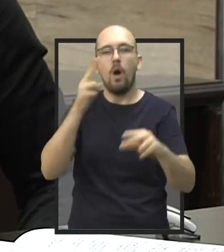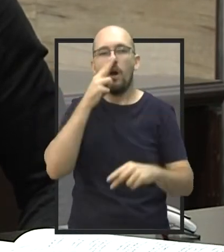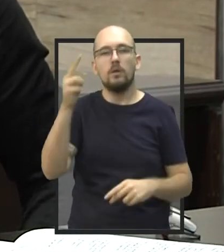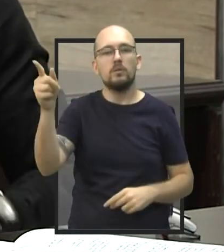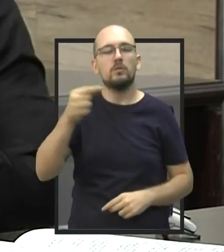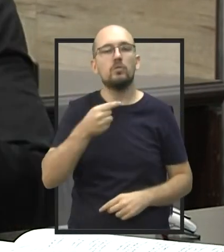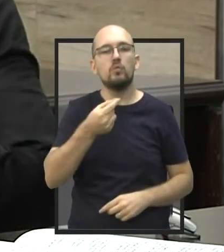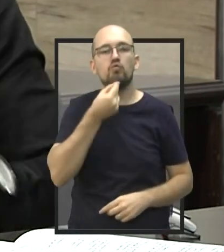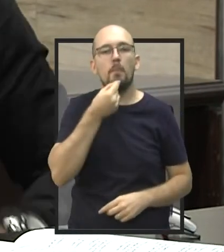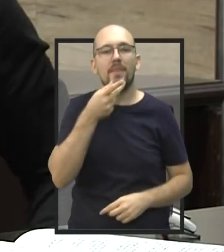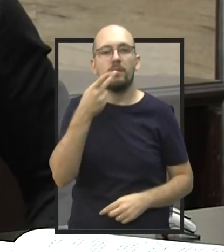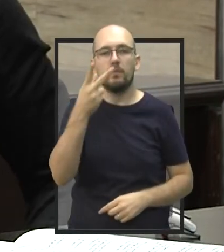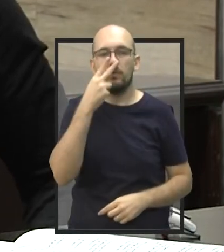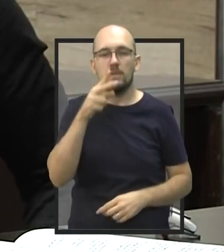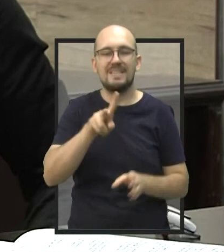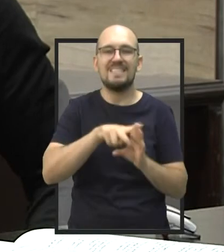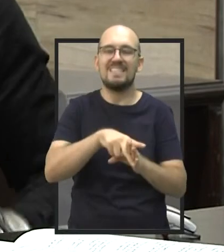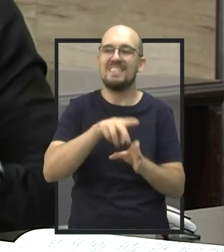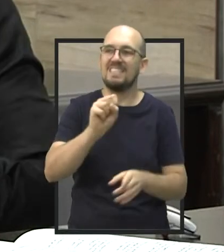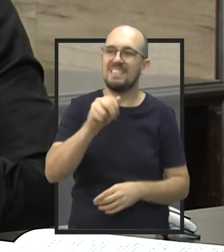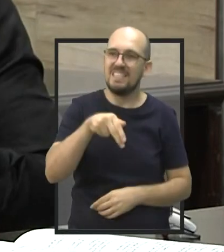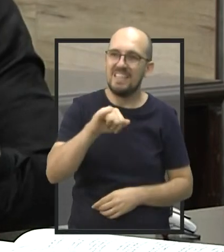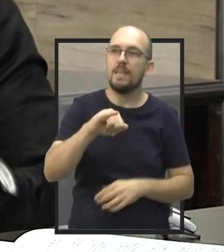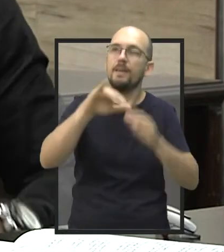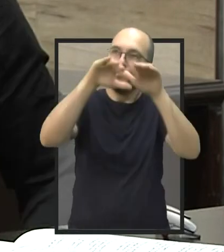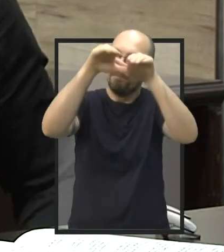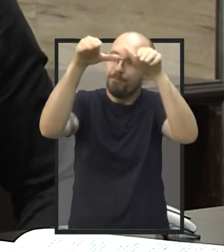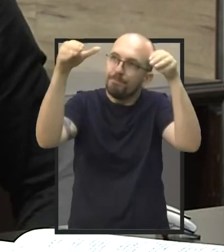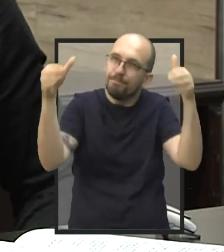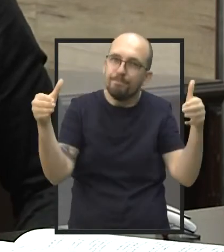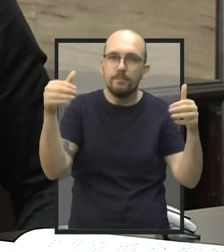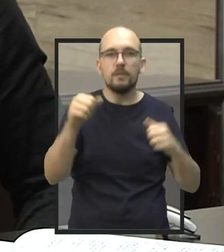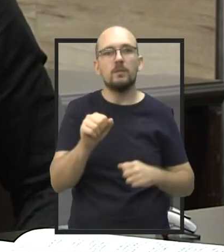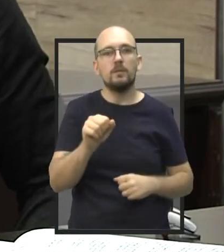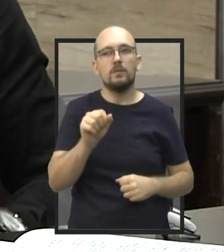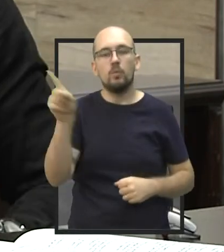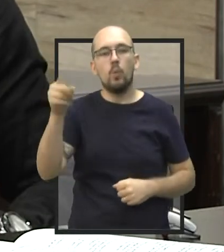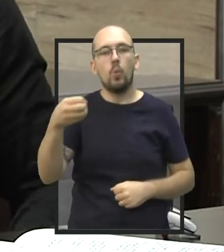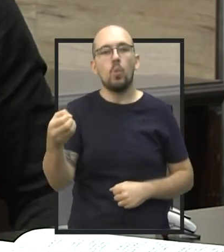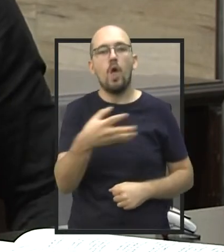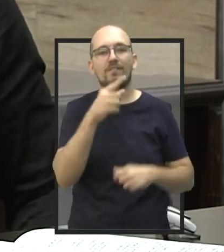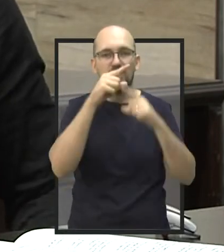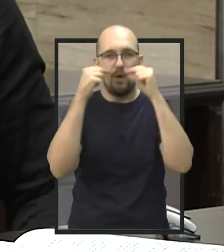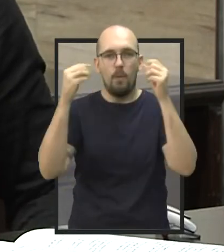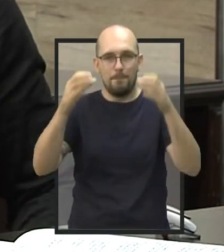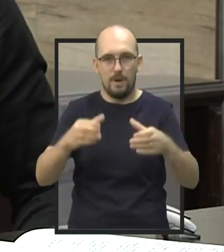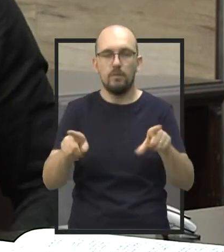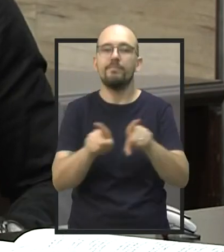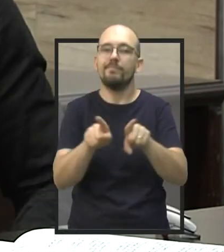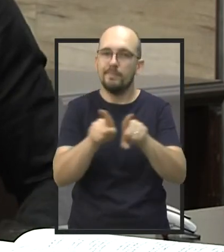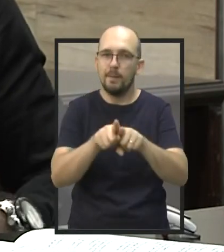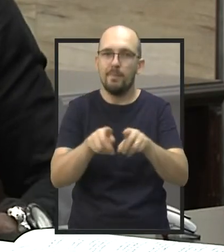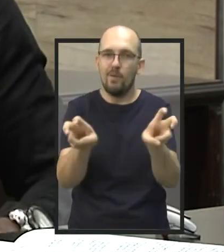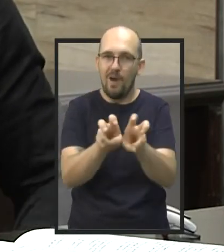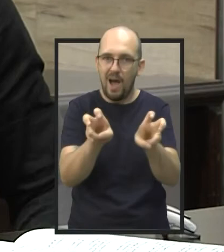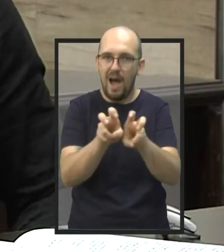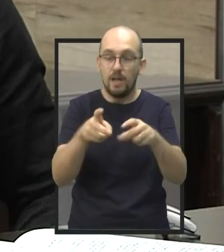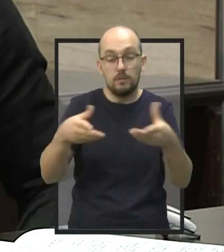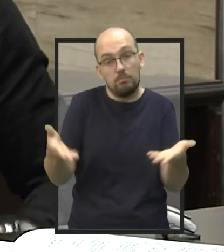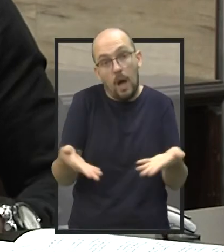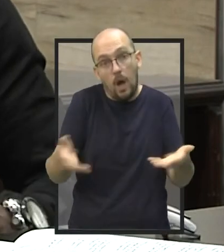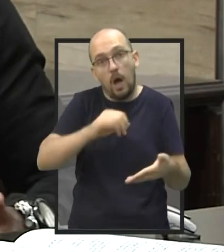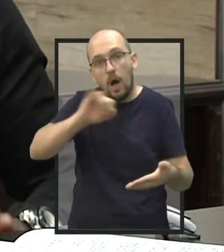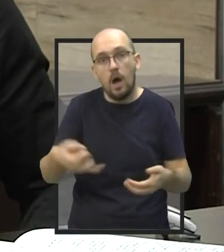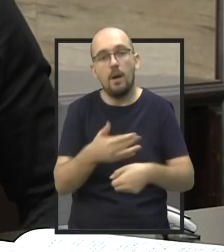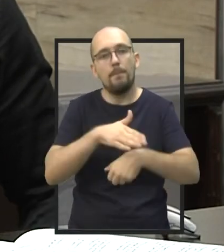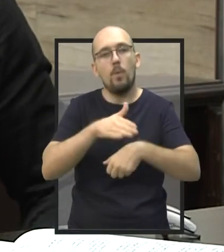acho que é interessante. Acho que na Nova Jaú também, eu acho que eu fiz um requerimento de uma praça de esporte da Nova Jaú, que dá para agora no